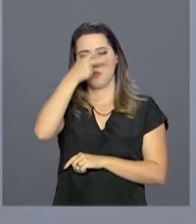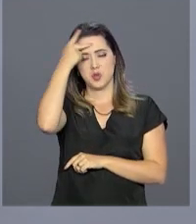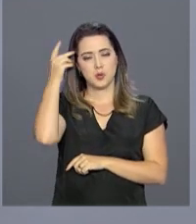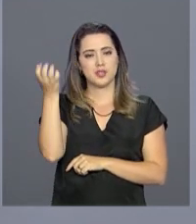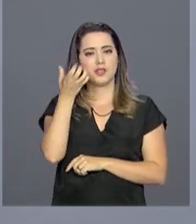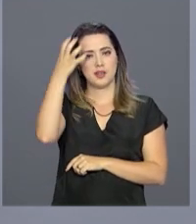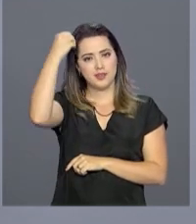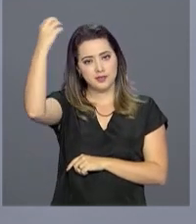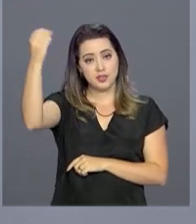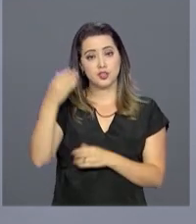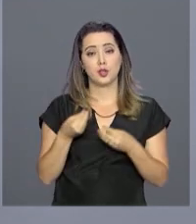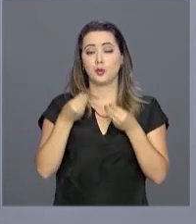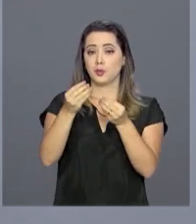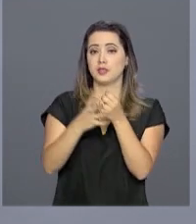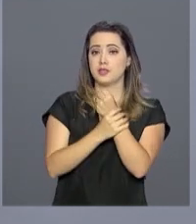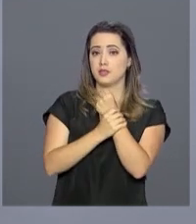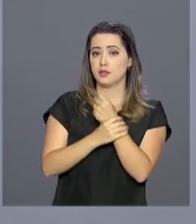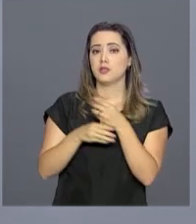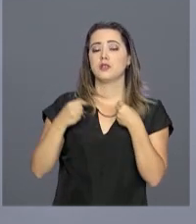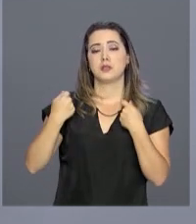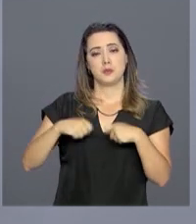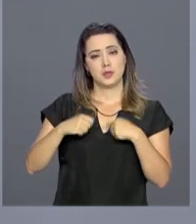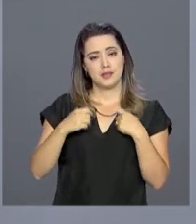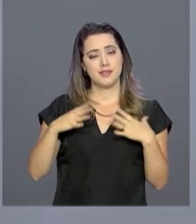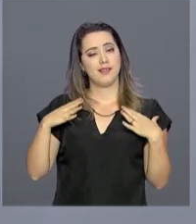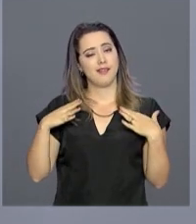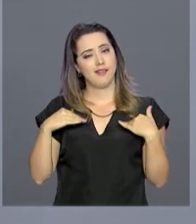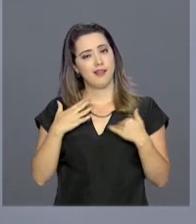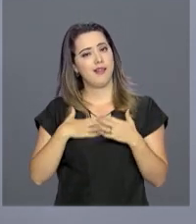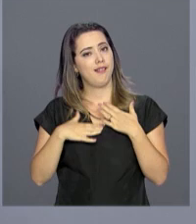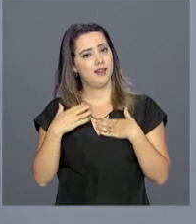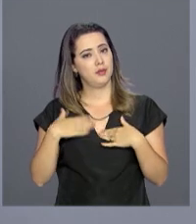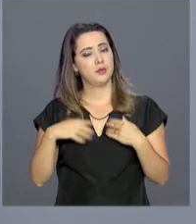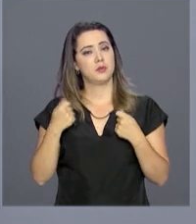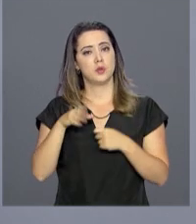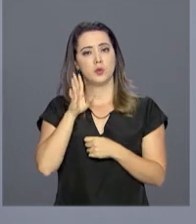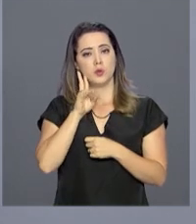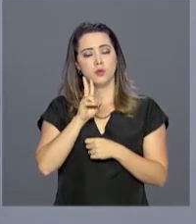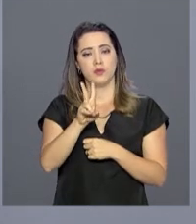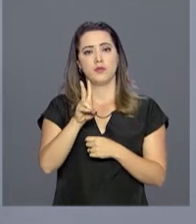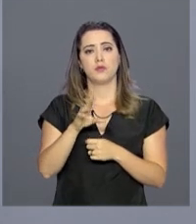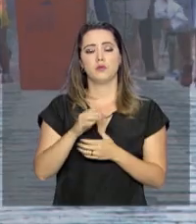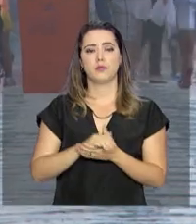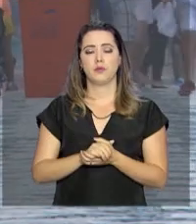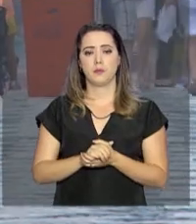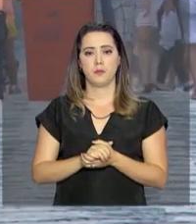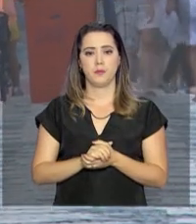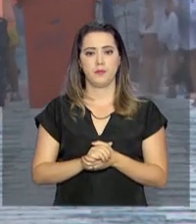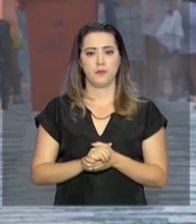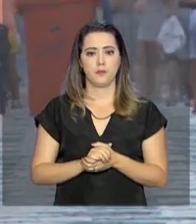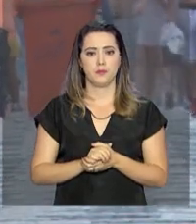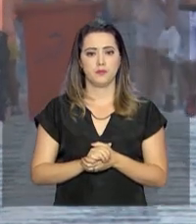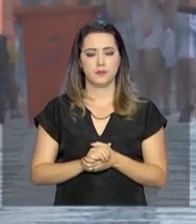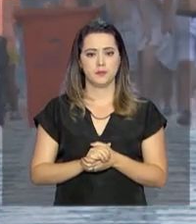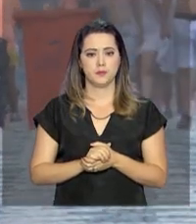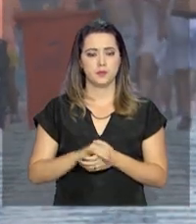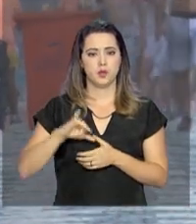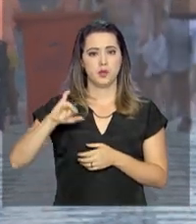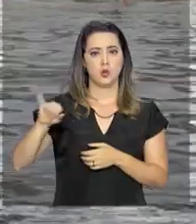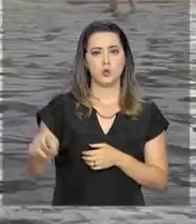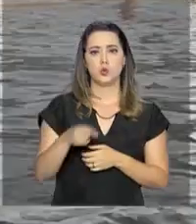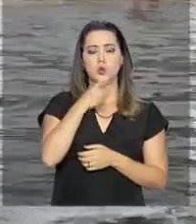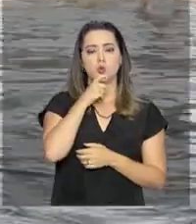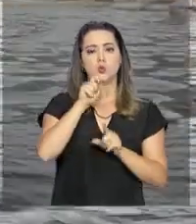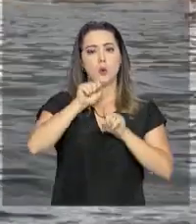para garantir a segurança eo merecido descanso vale a pena conhecer o cadastur julho